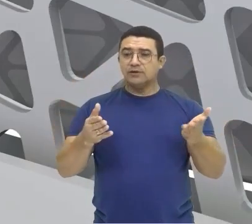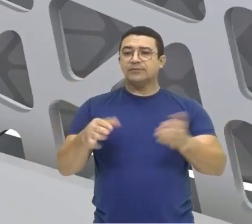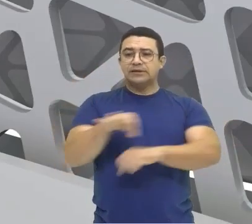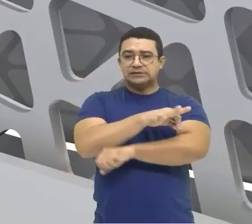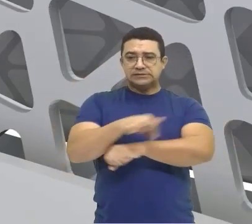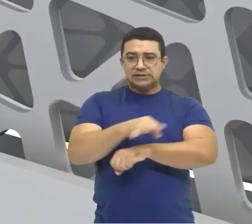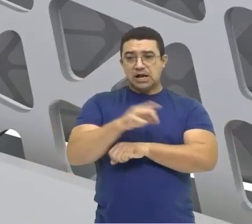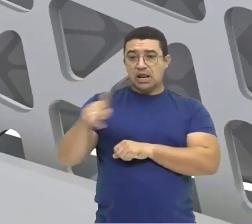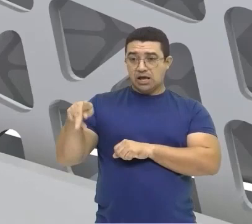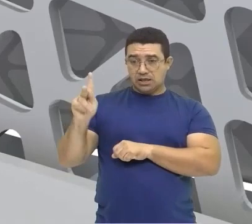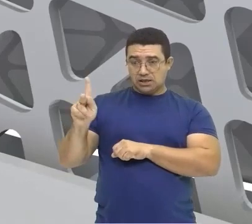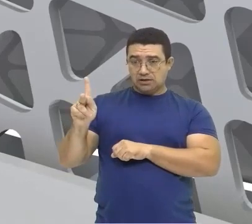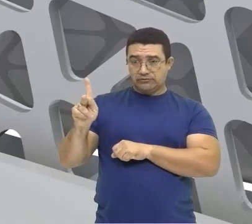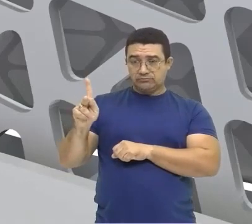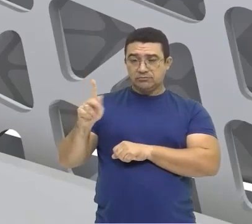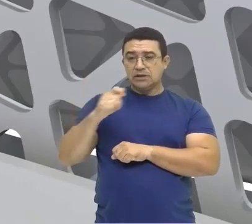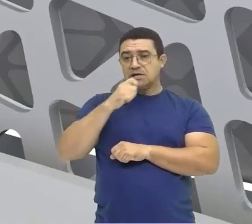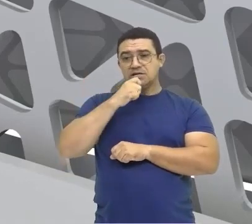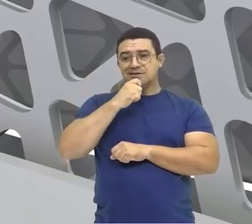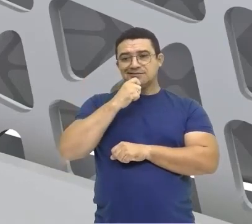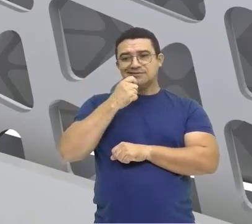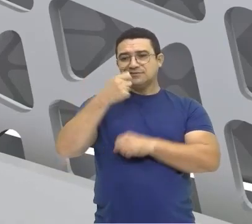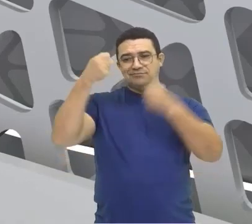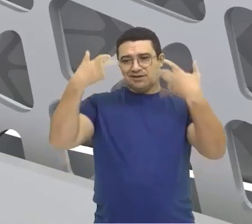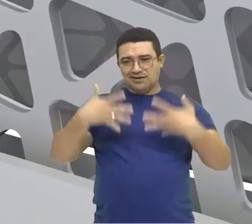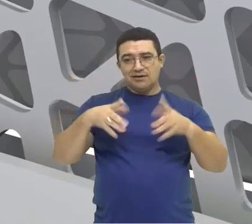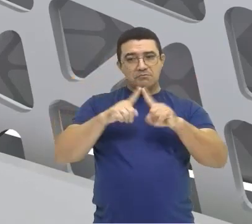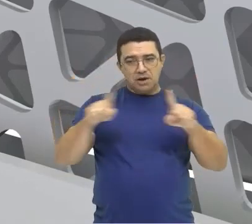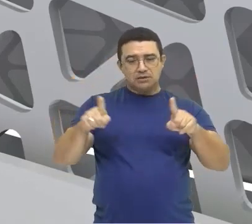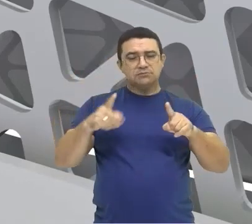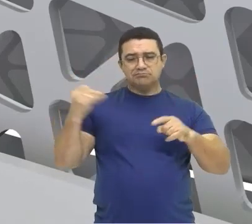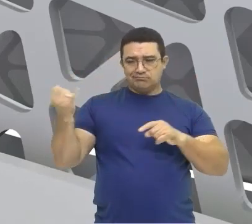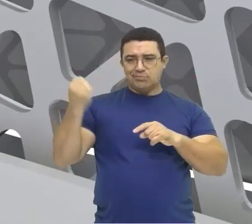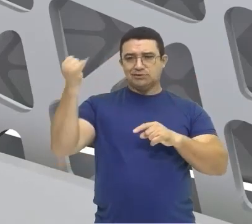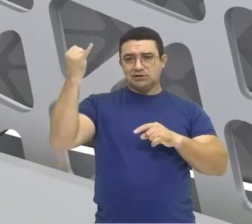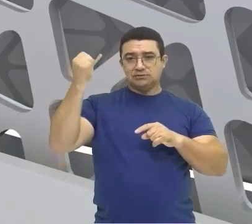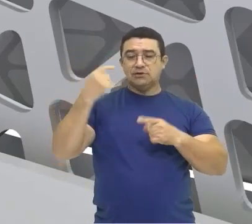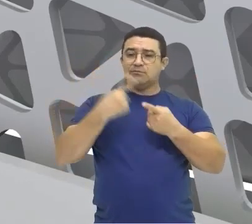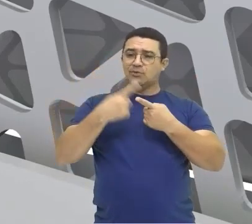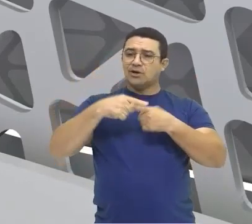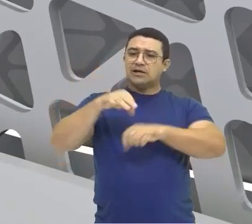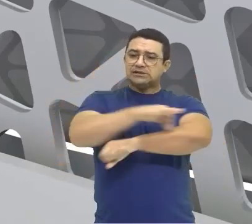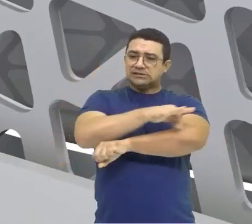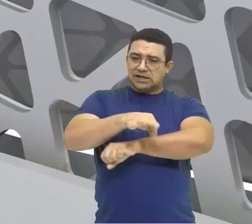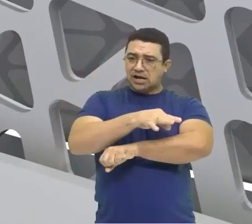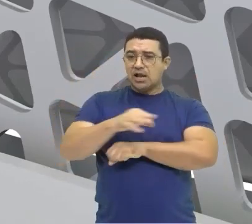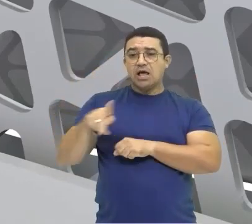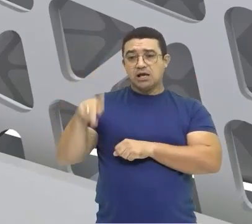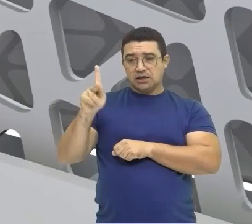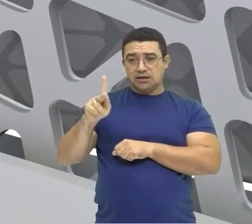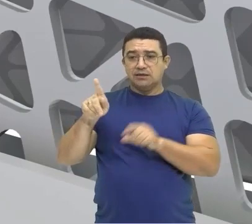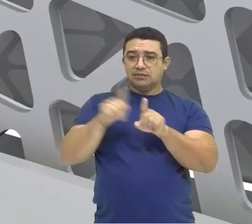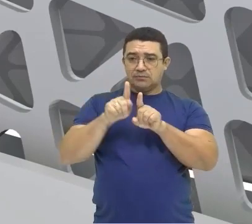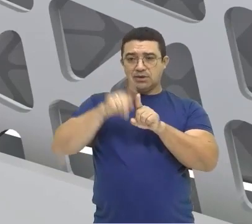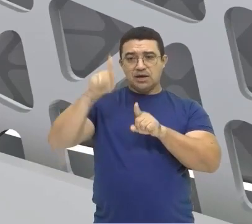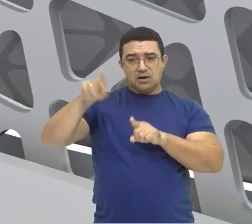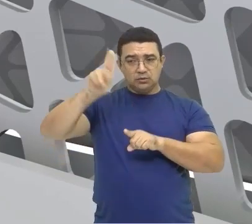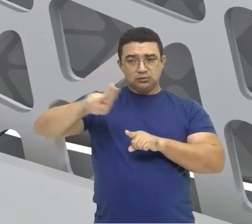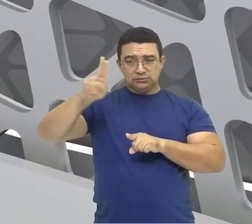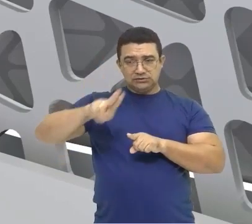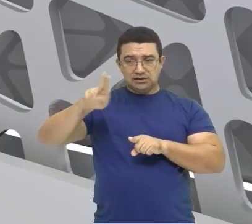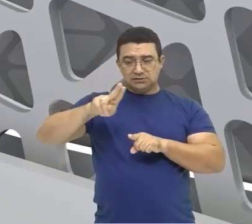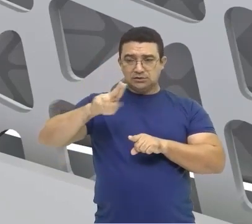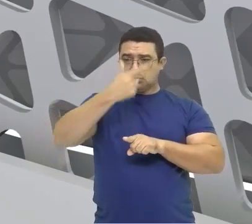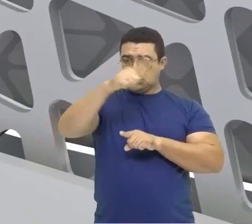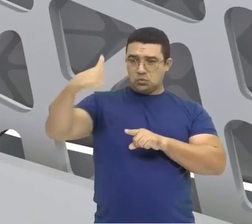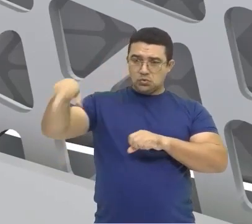Ela não está aí na nossa revisão, mas é muito importante também, porque a escala Kelvin é adotada pelo Sistema Internacional de Unidades, tá?